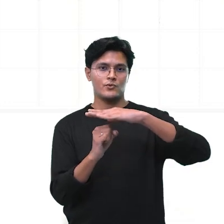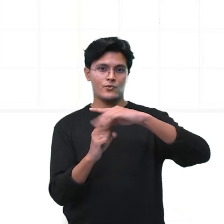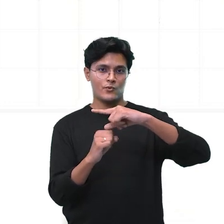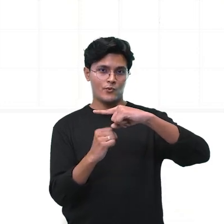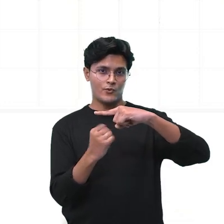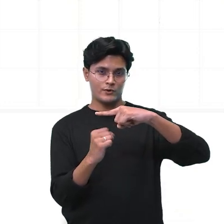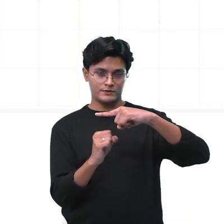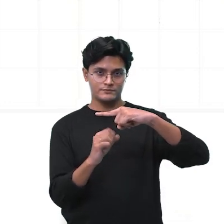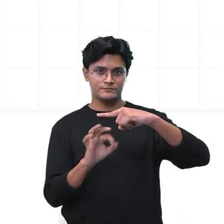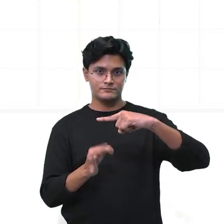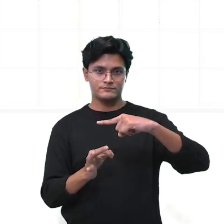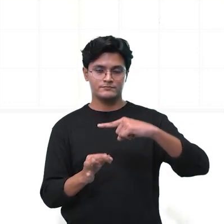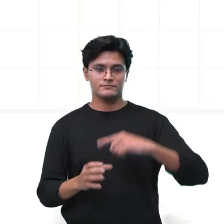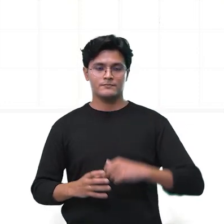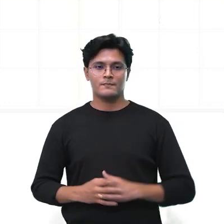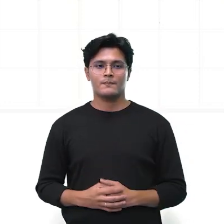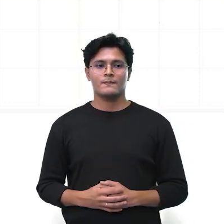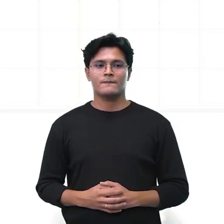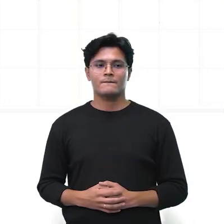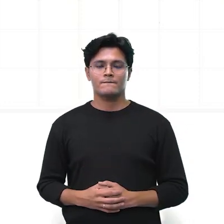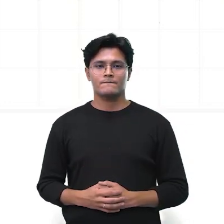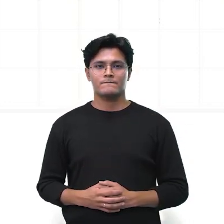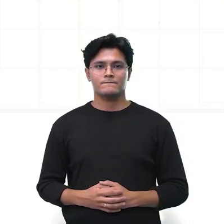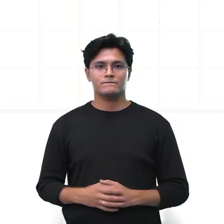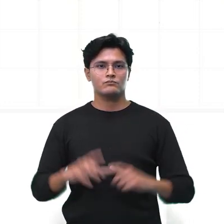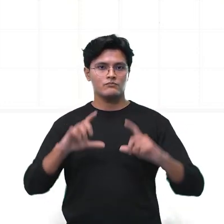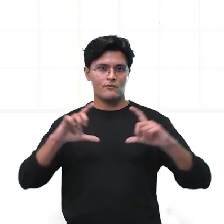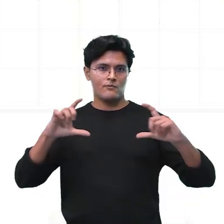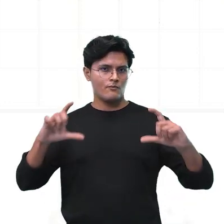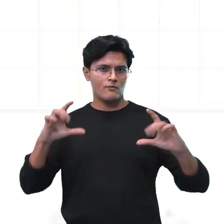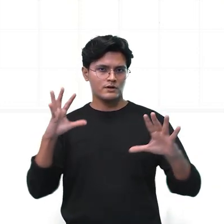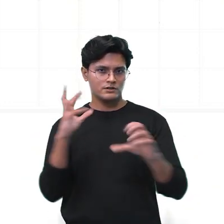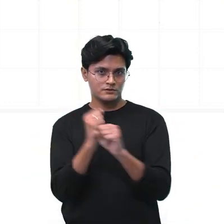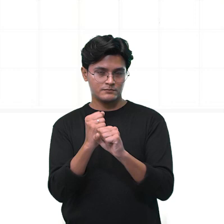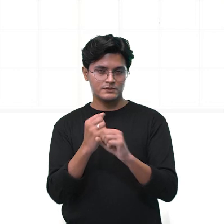bem. Essa é a expressão que foi dada.